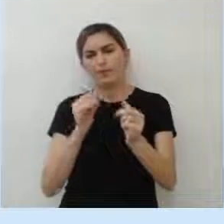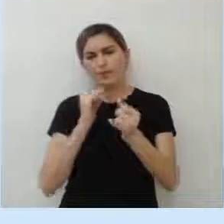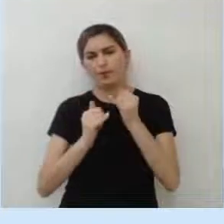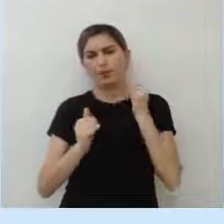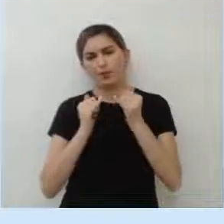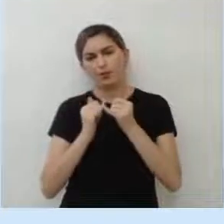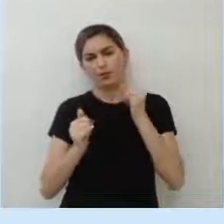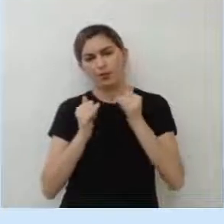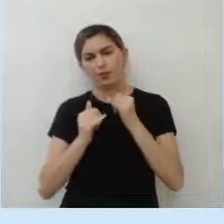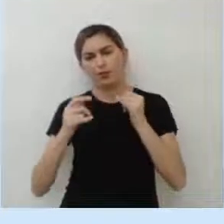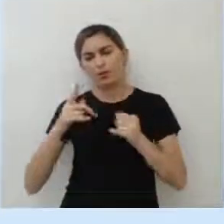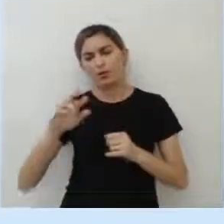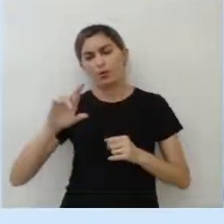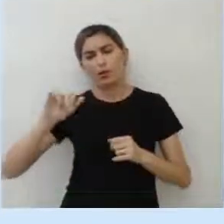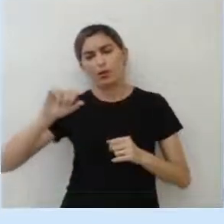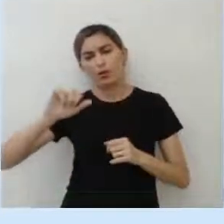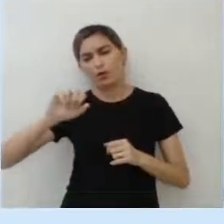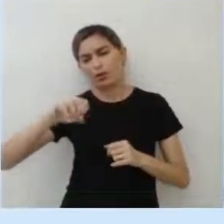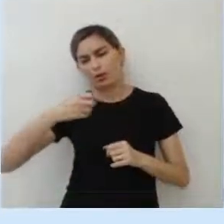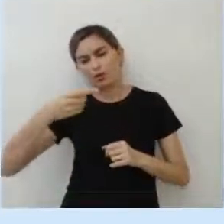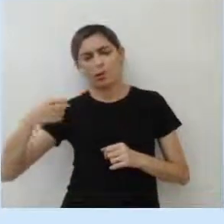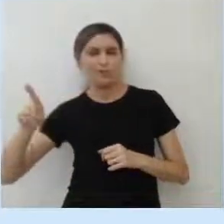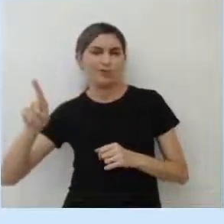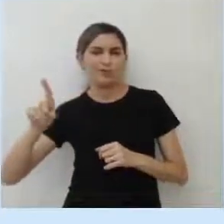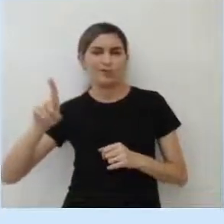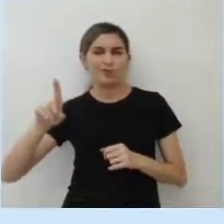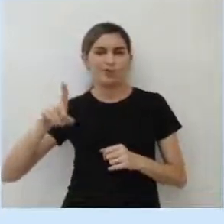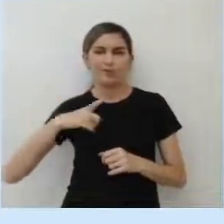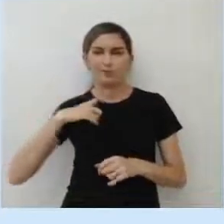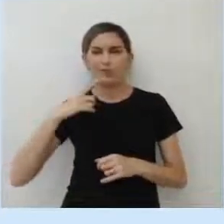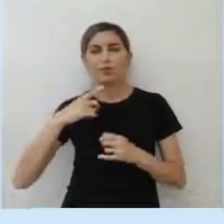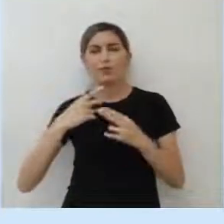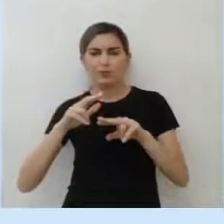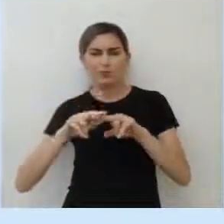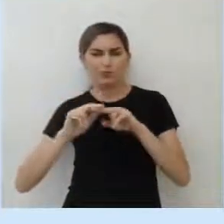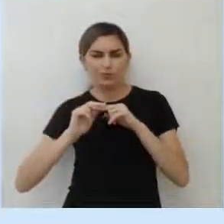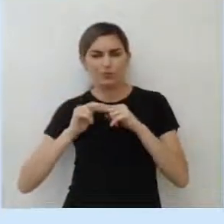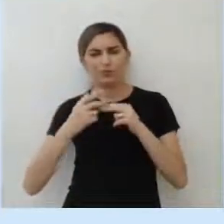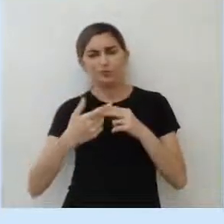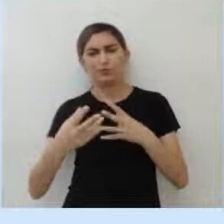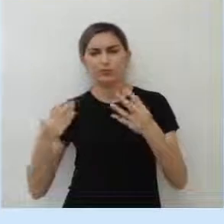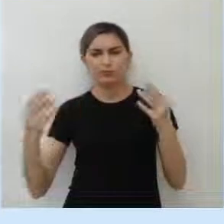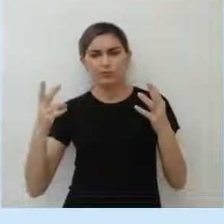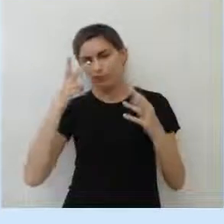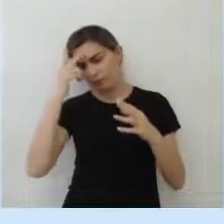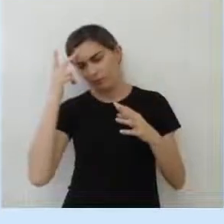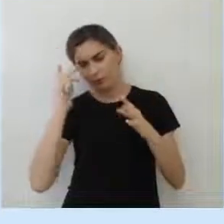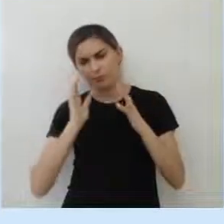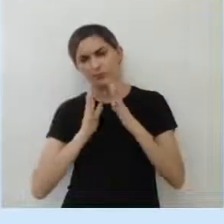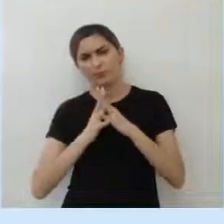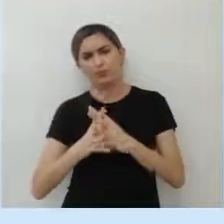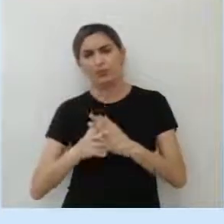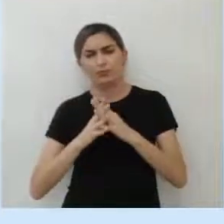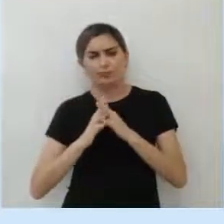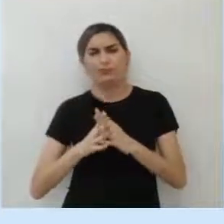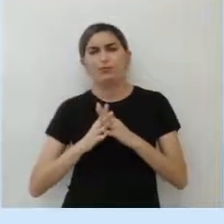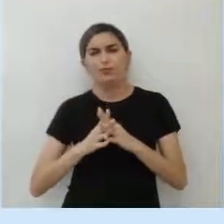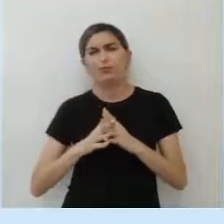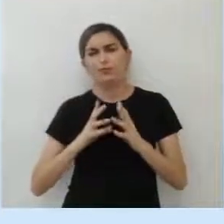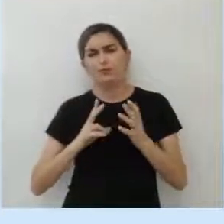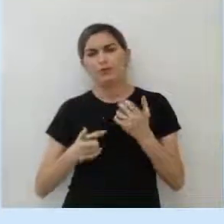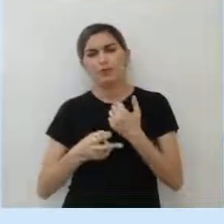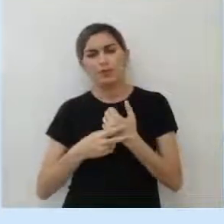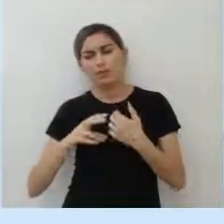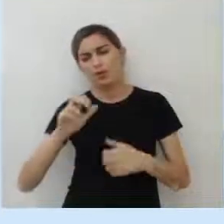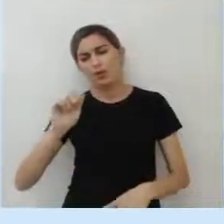parecida com a pronúncia do ão, certo? E aí, por conta disso, muita gente confunde, né? Os verbos que terminam